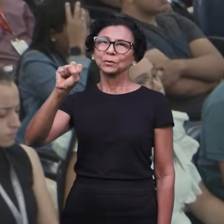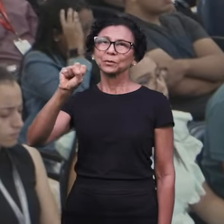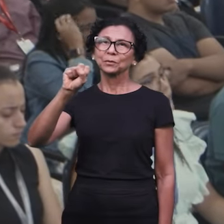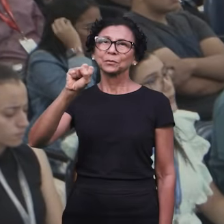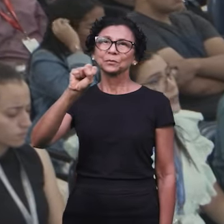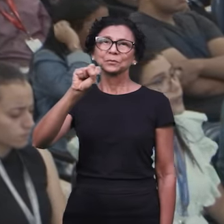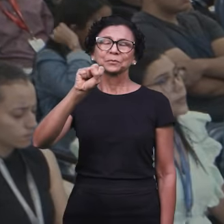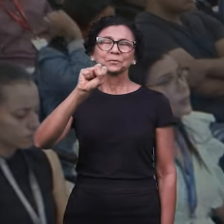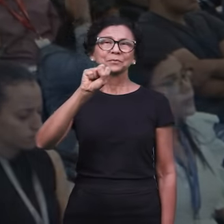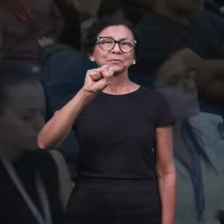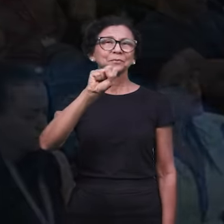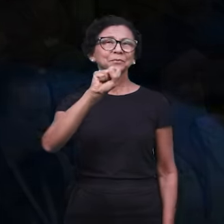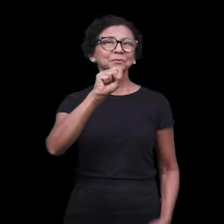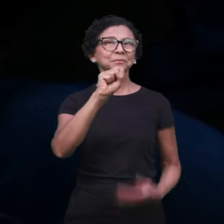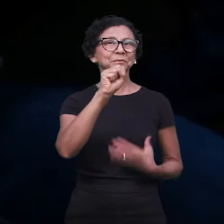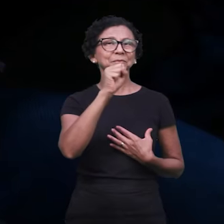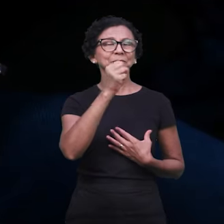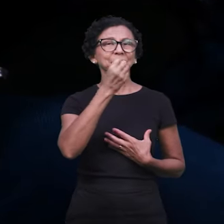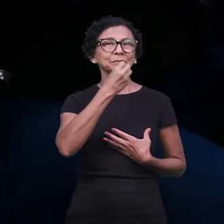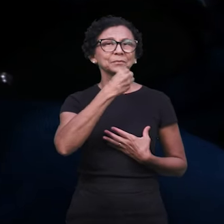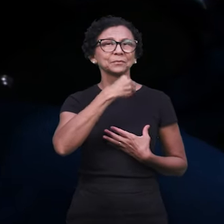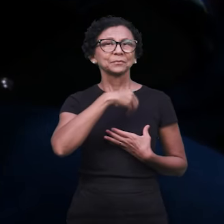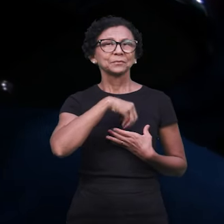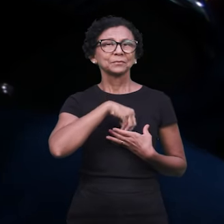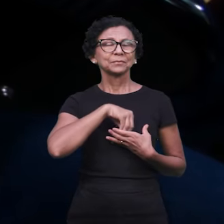este amor